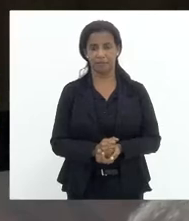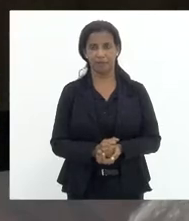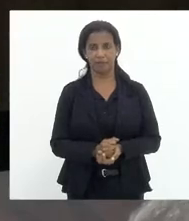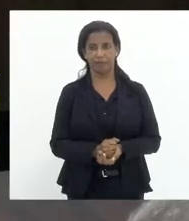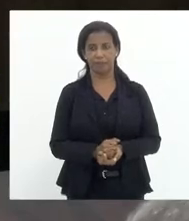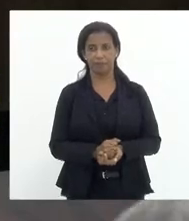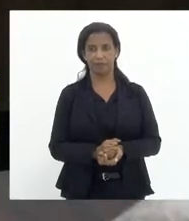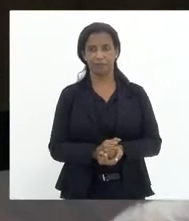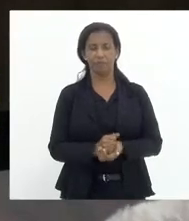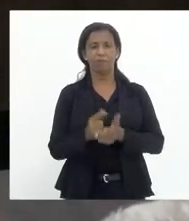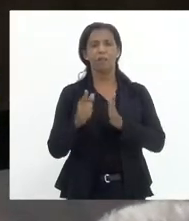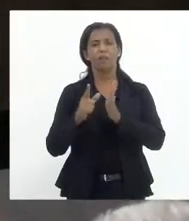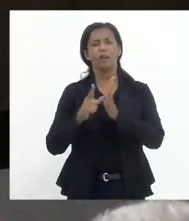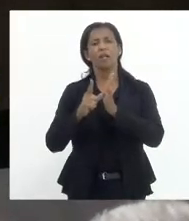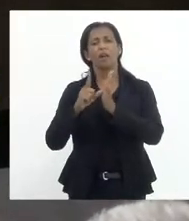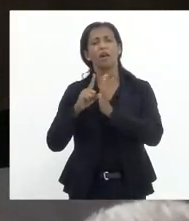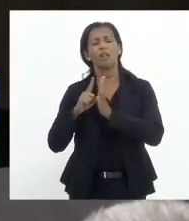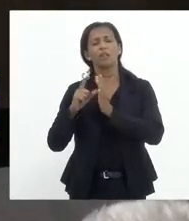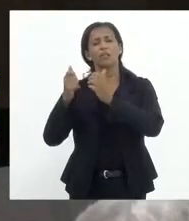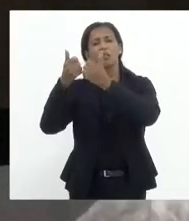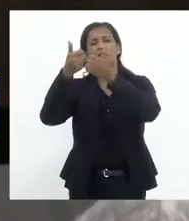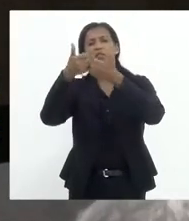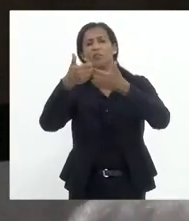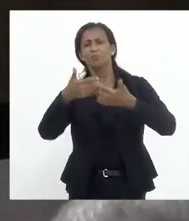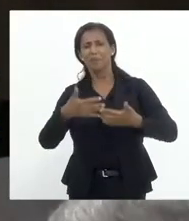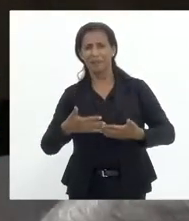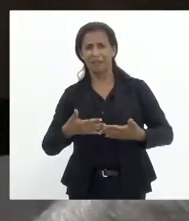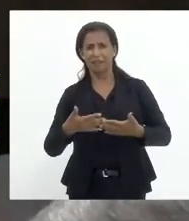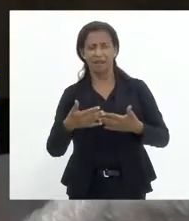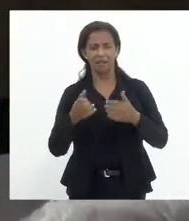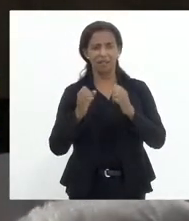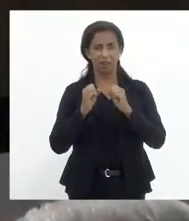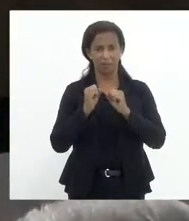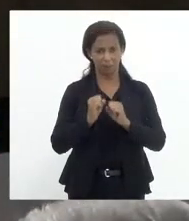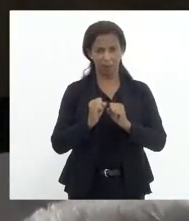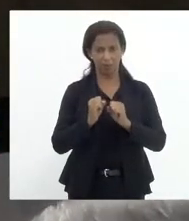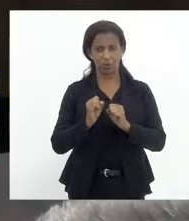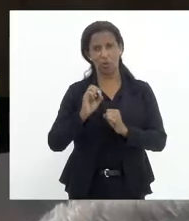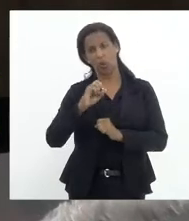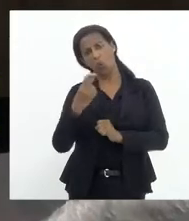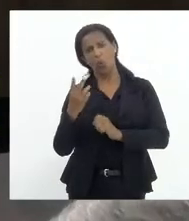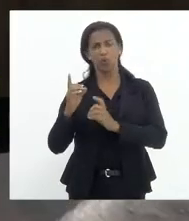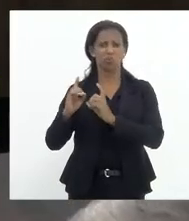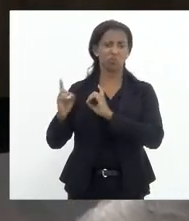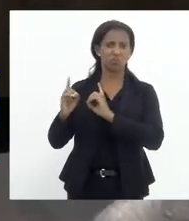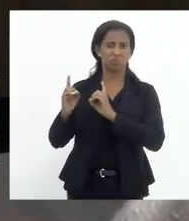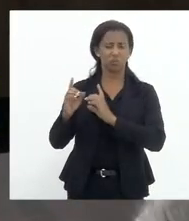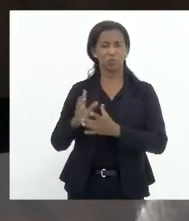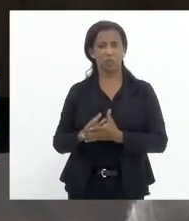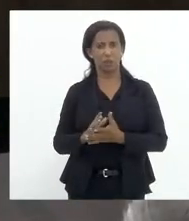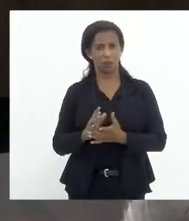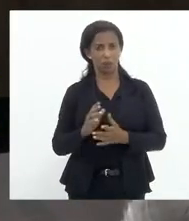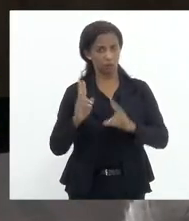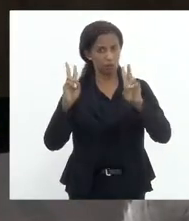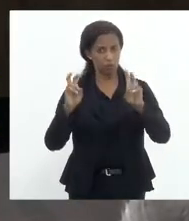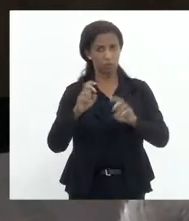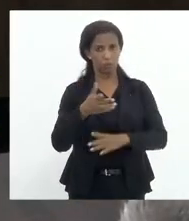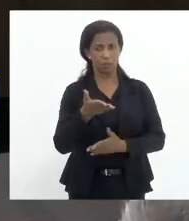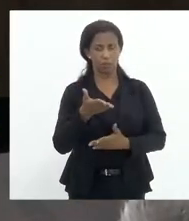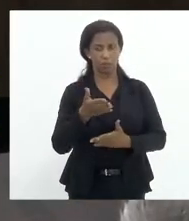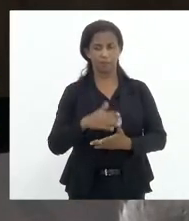e eu antes porém eu queria explicar apareceu não posso ser nem se me permite na discussão não eu sobre isso exatamente